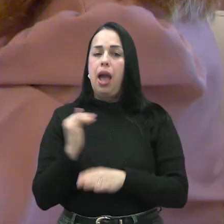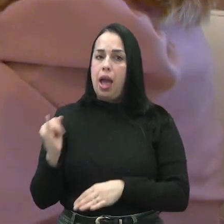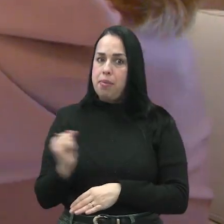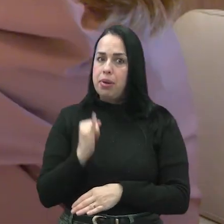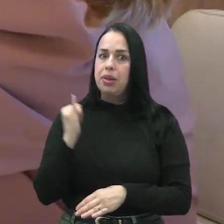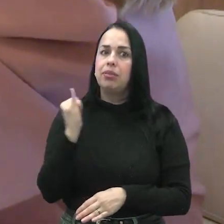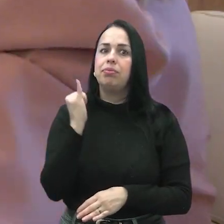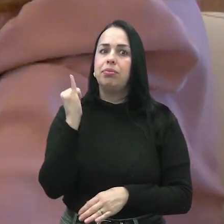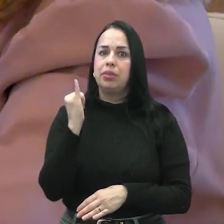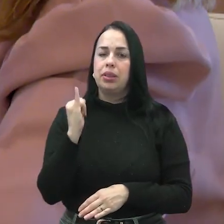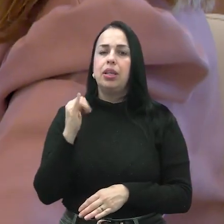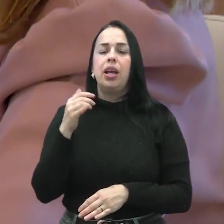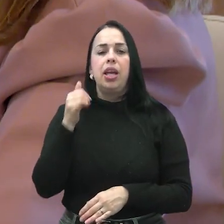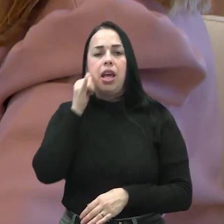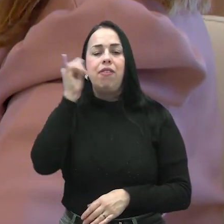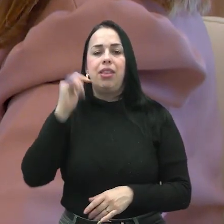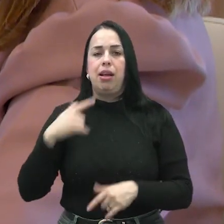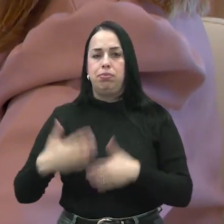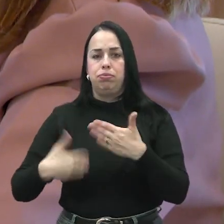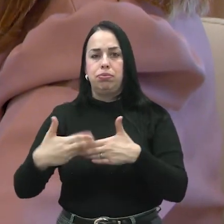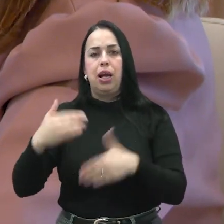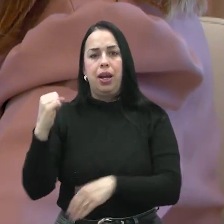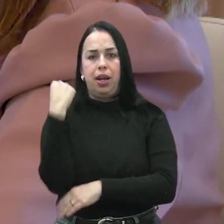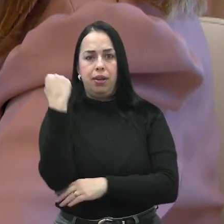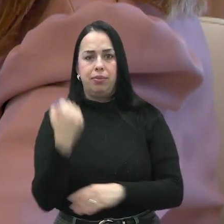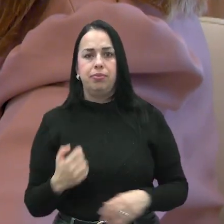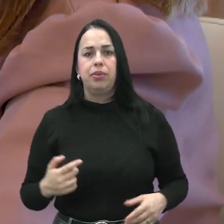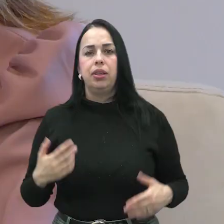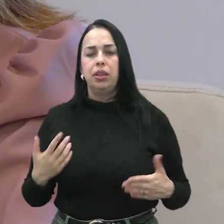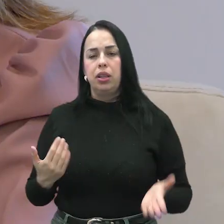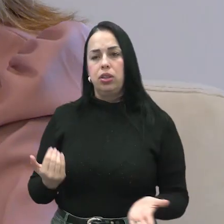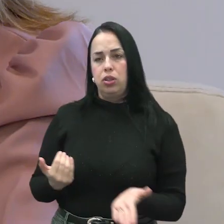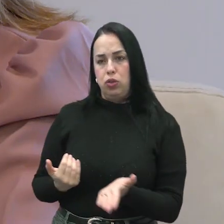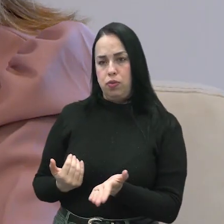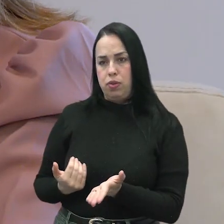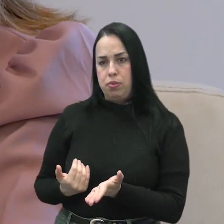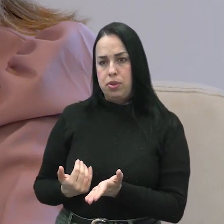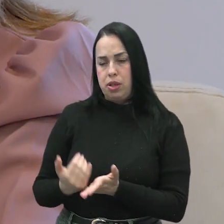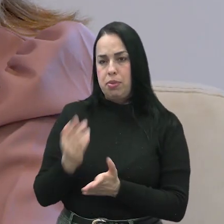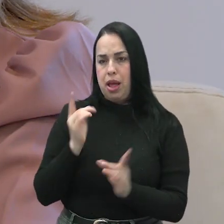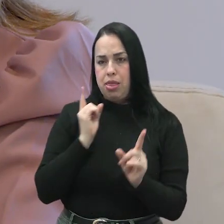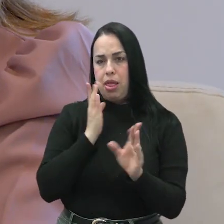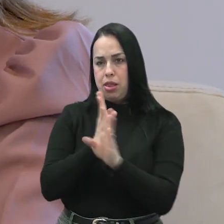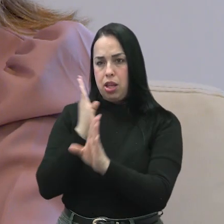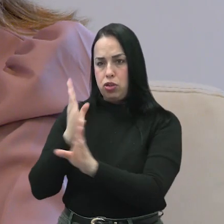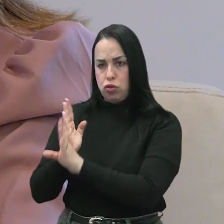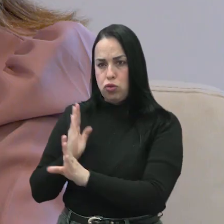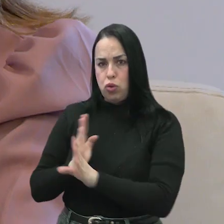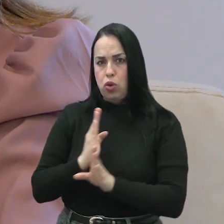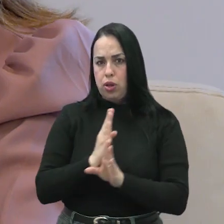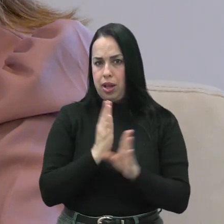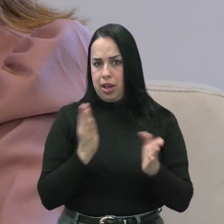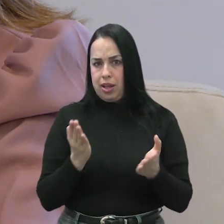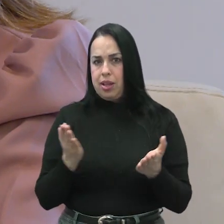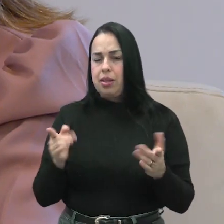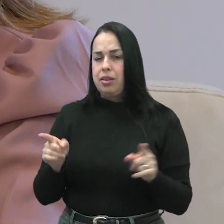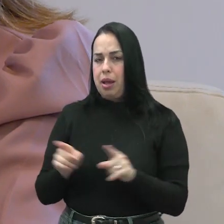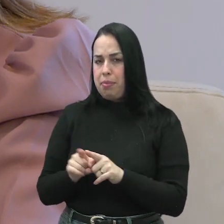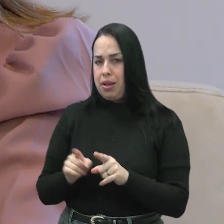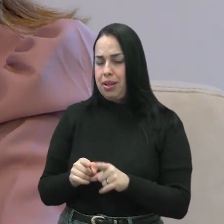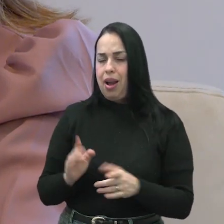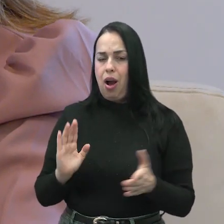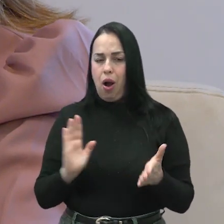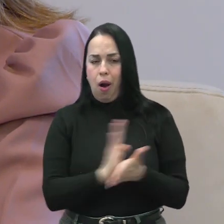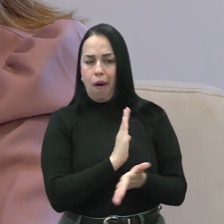de pré-diabetes e diabetes, prevenindo complicações. A gente vai começar a diagnosticar os pacientes mais